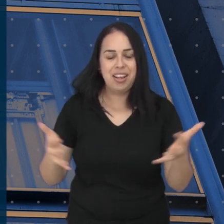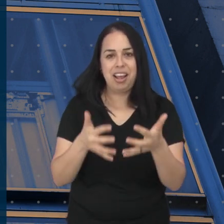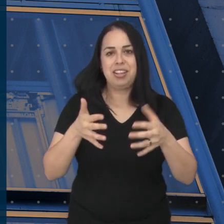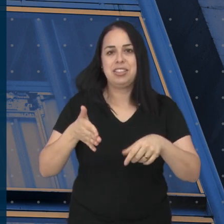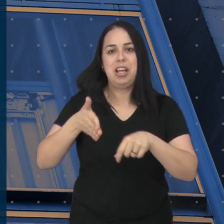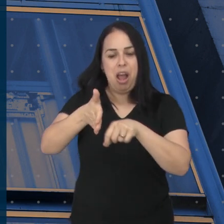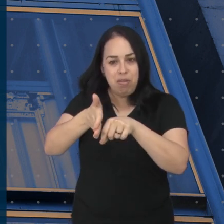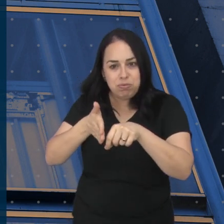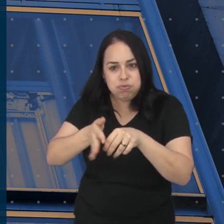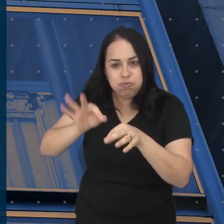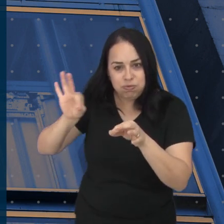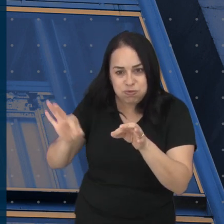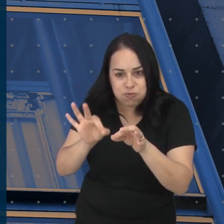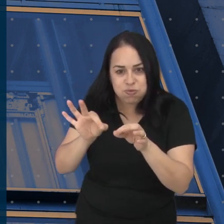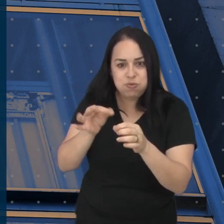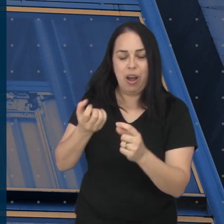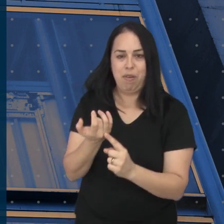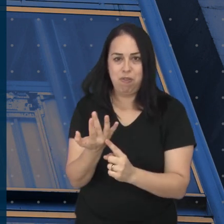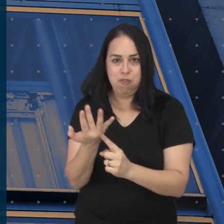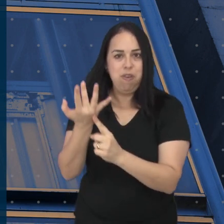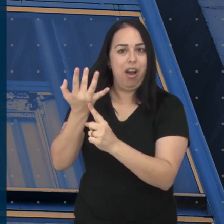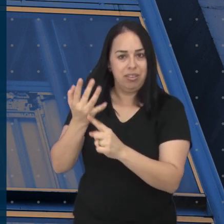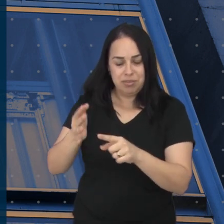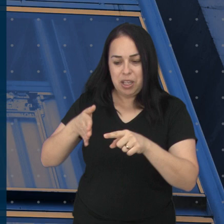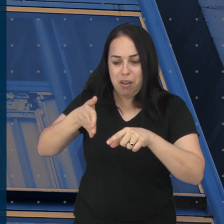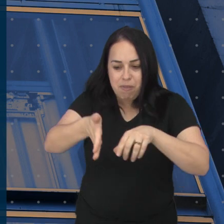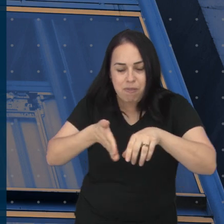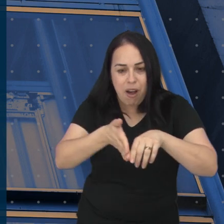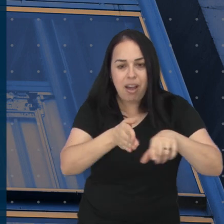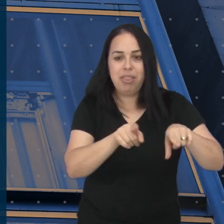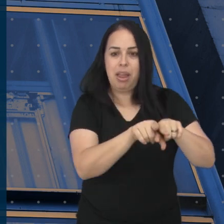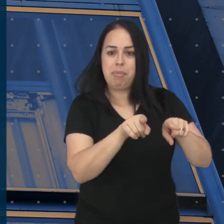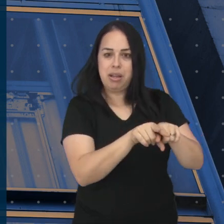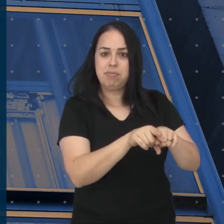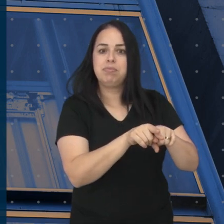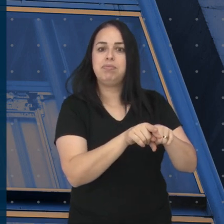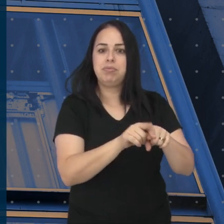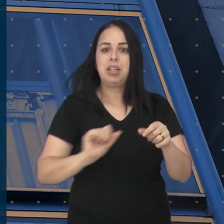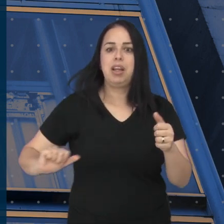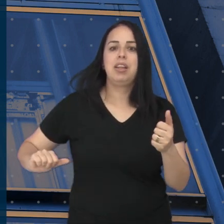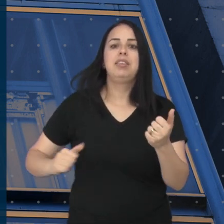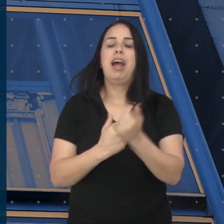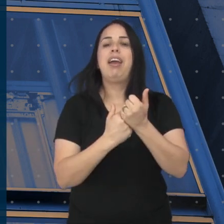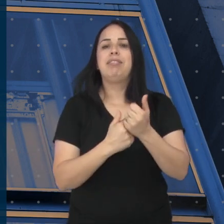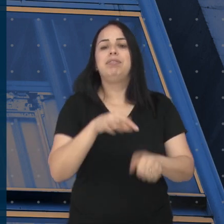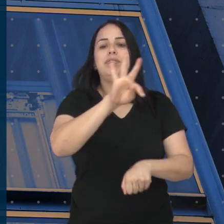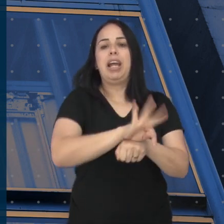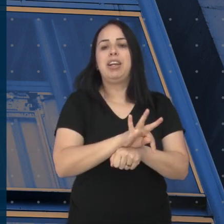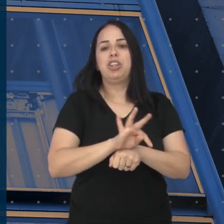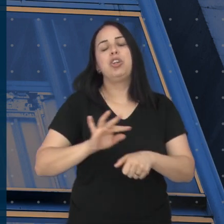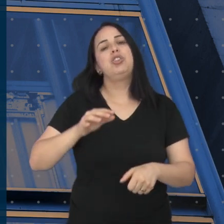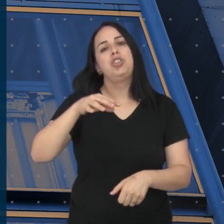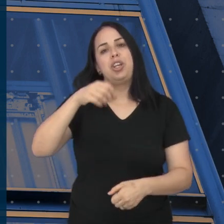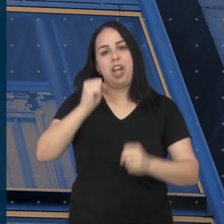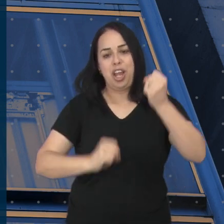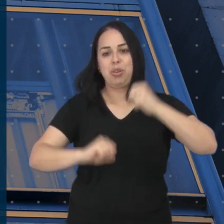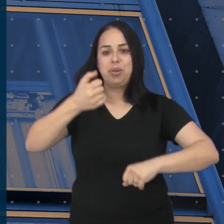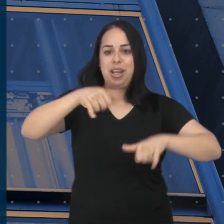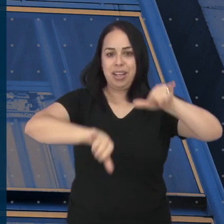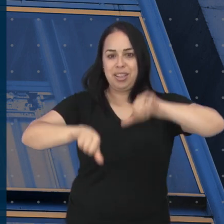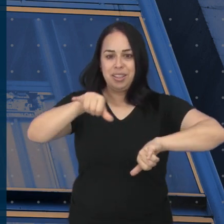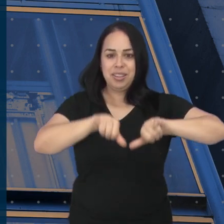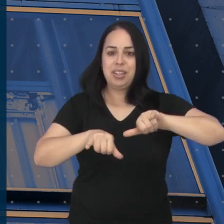saladeira, serralheiro artístico, serralheiro de alumínio, servente de pedreiro, técnico de indústria química,